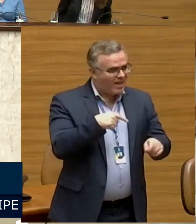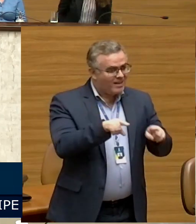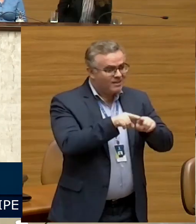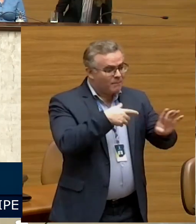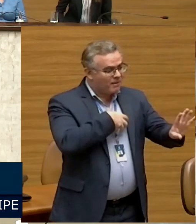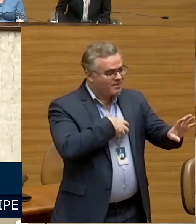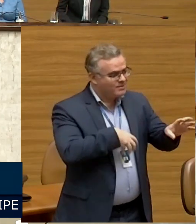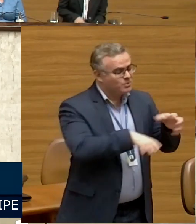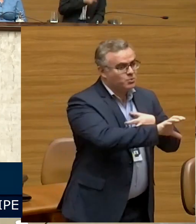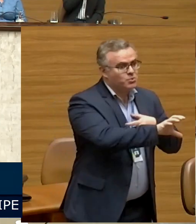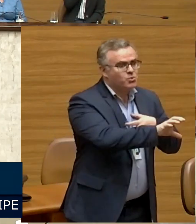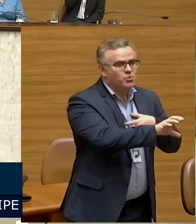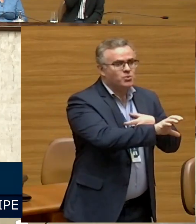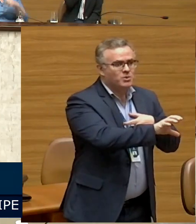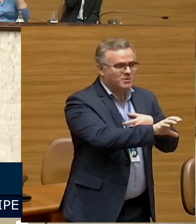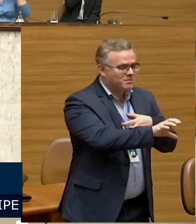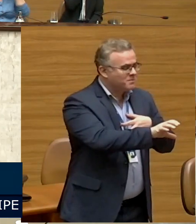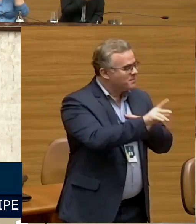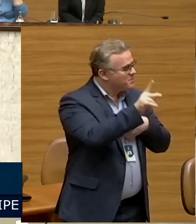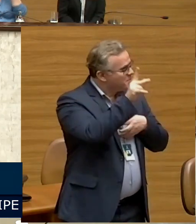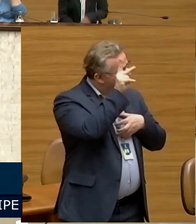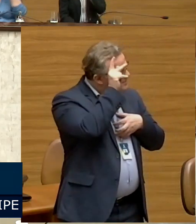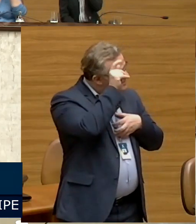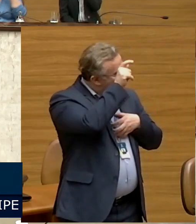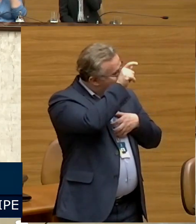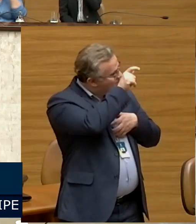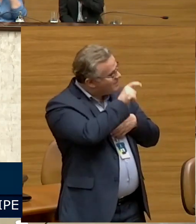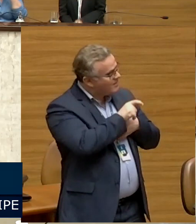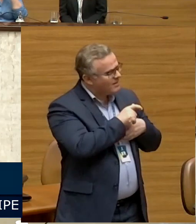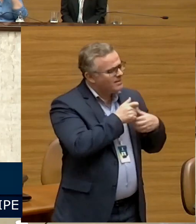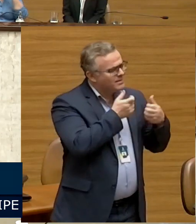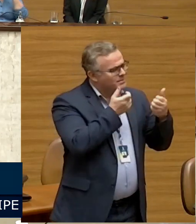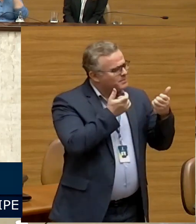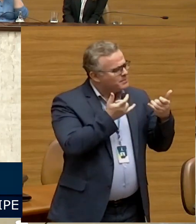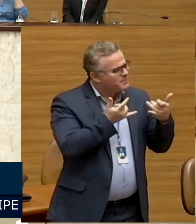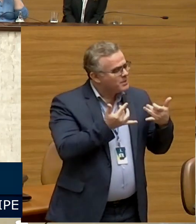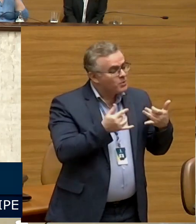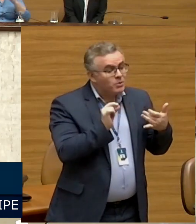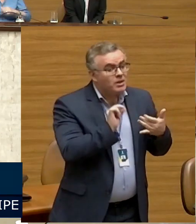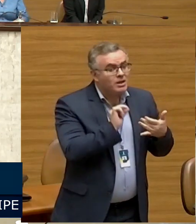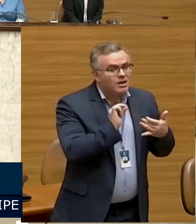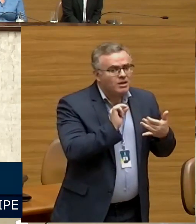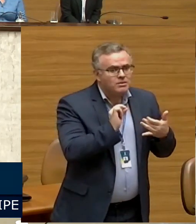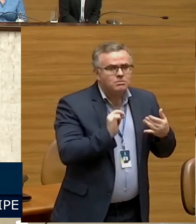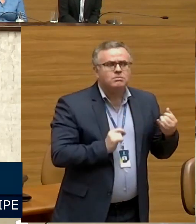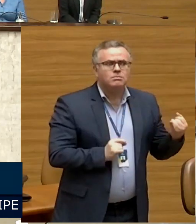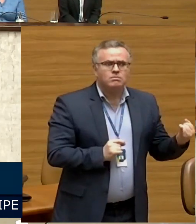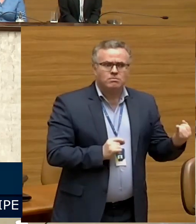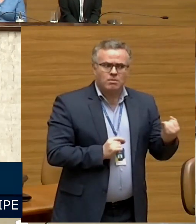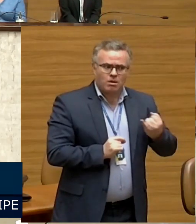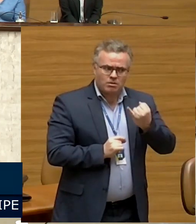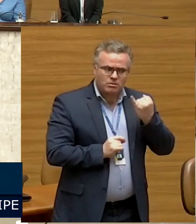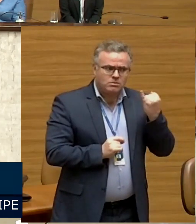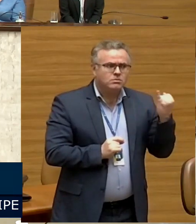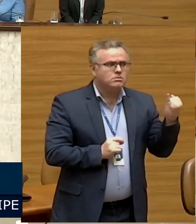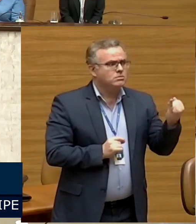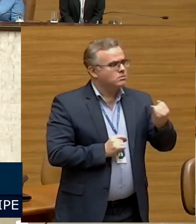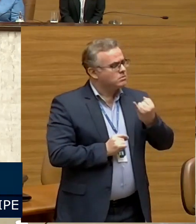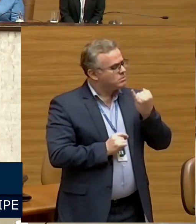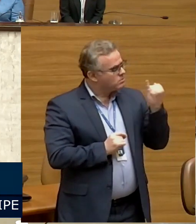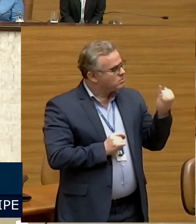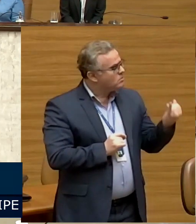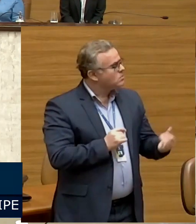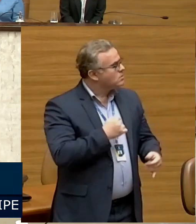sensibilizar. E Rubivânia trouxe algo que é muito importante para o agrupamento, né, que eu